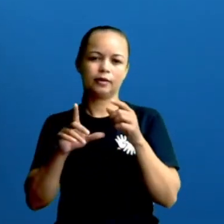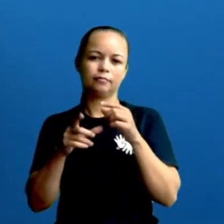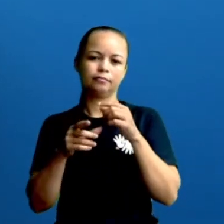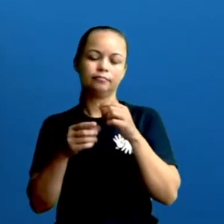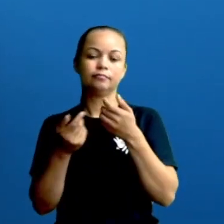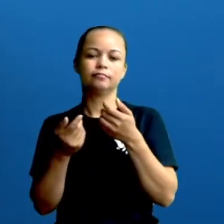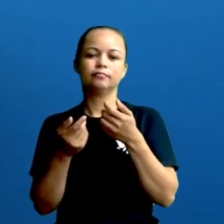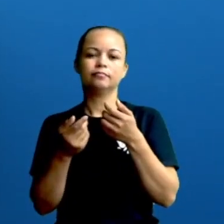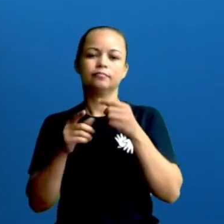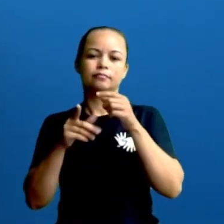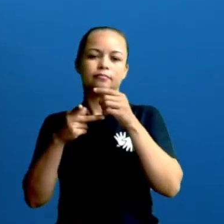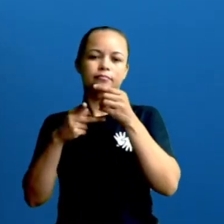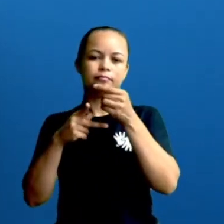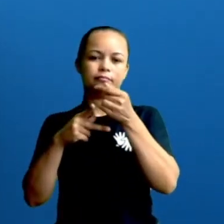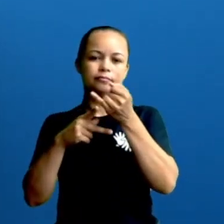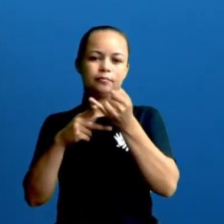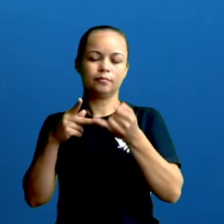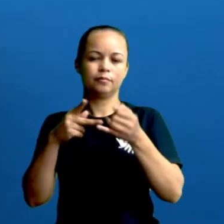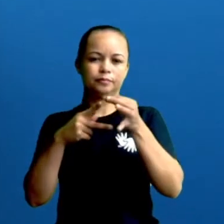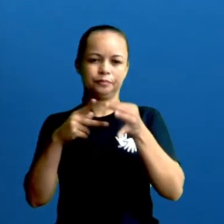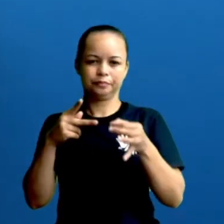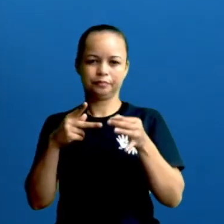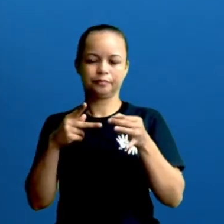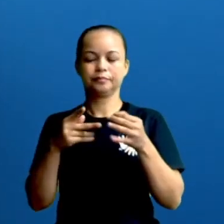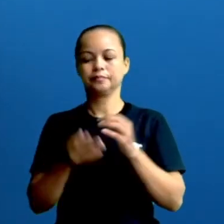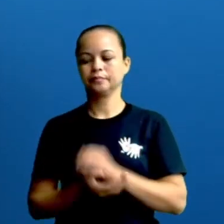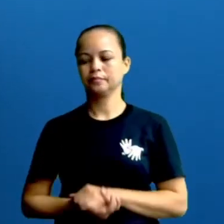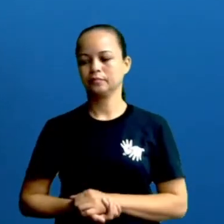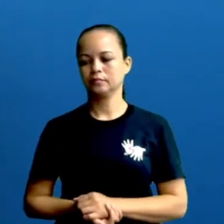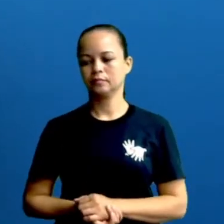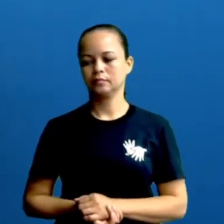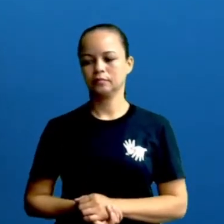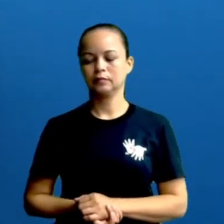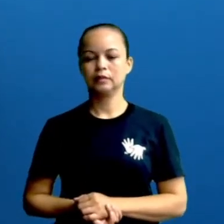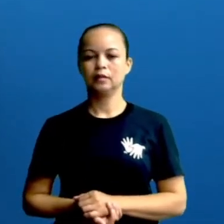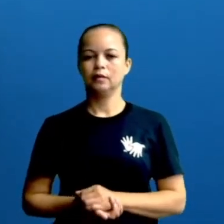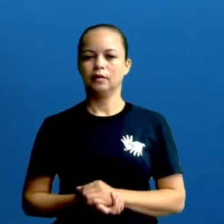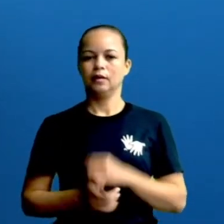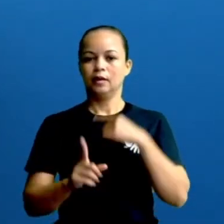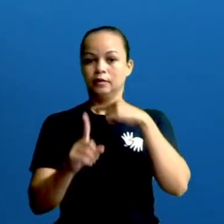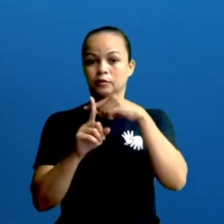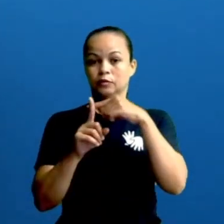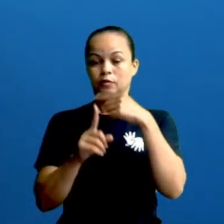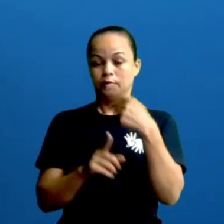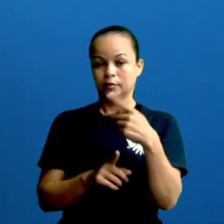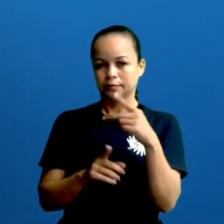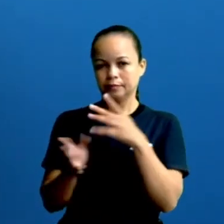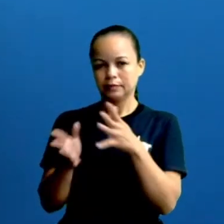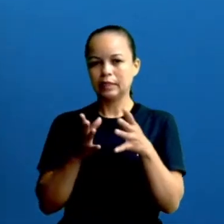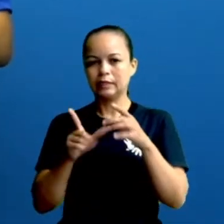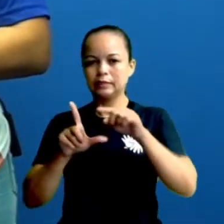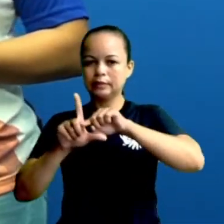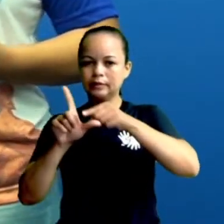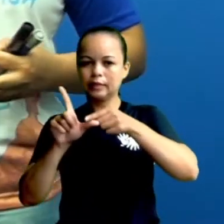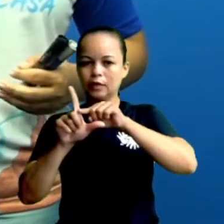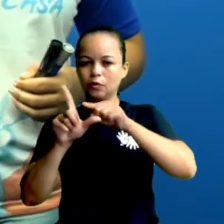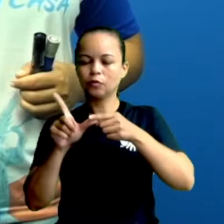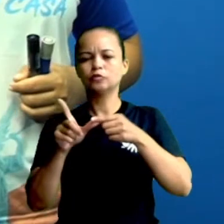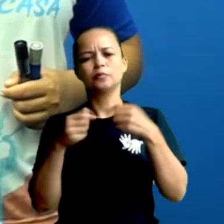polígono, tá certo? De cada ladozinho do polígono. E a soma desses ângulozinhos aqui, ó, vai ter que